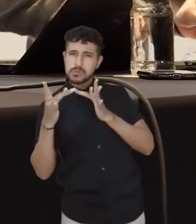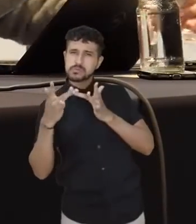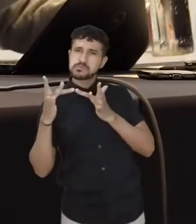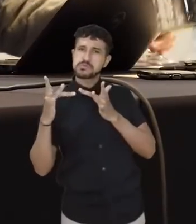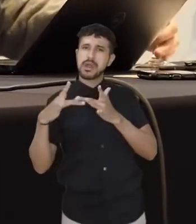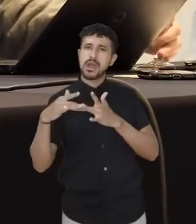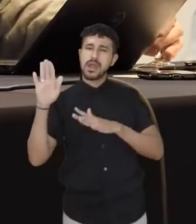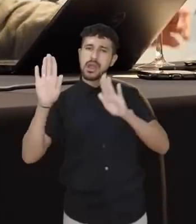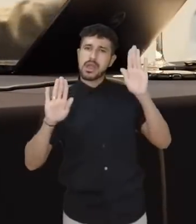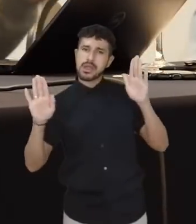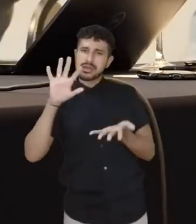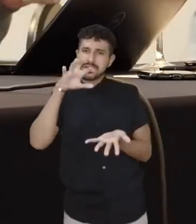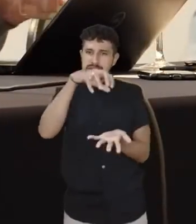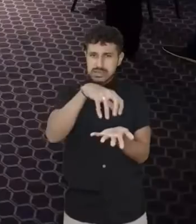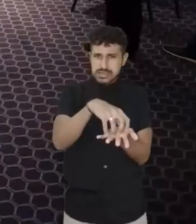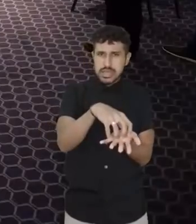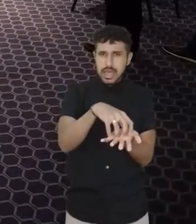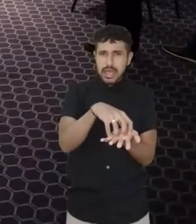centro nos estados?